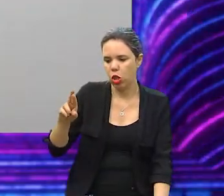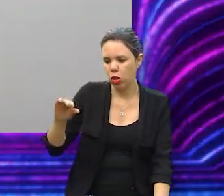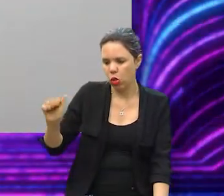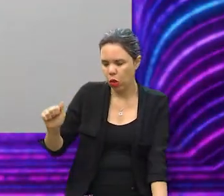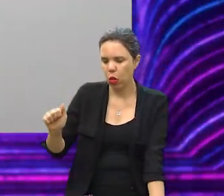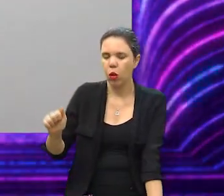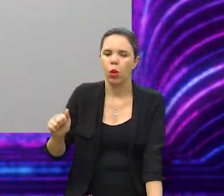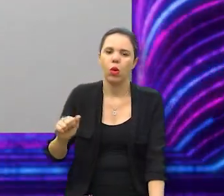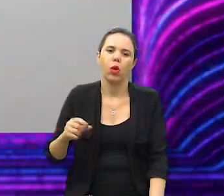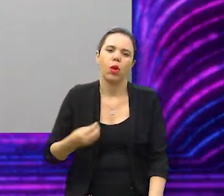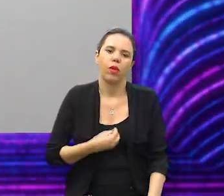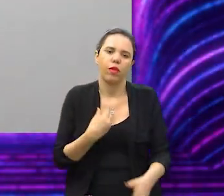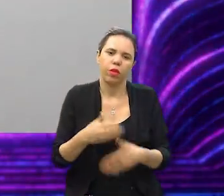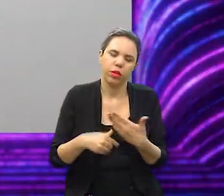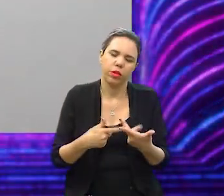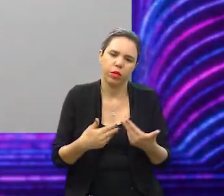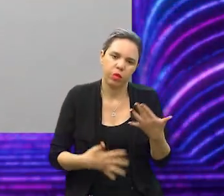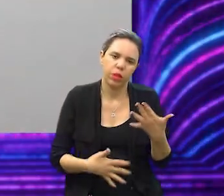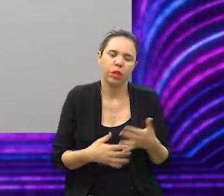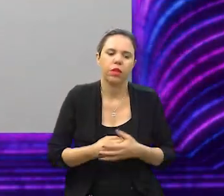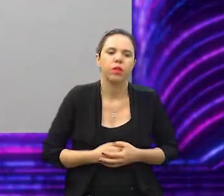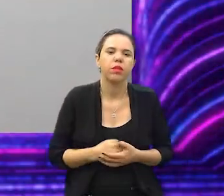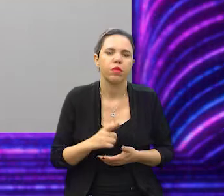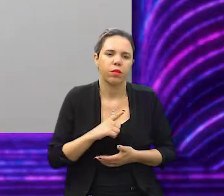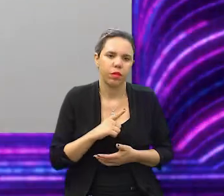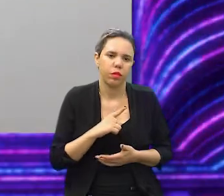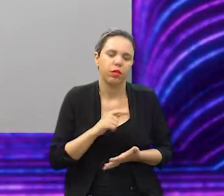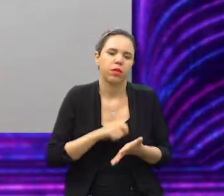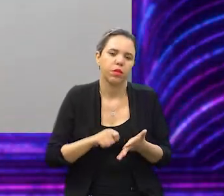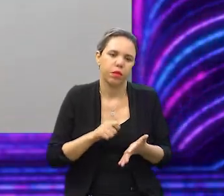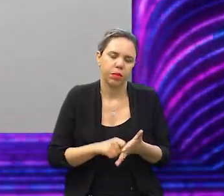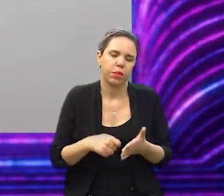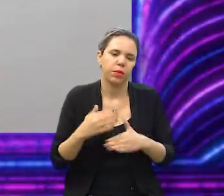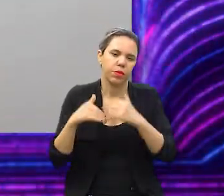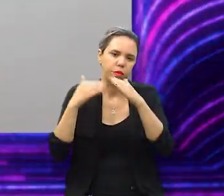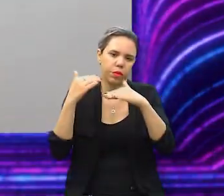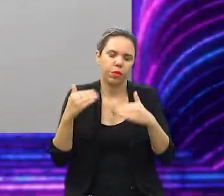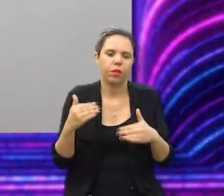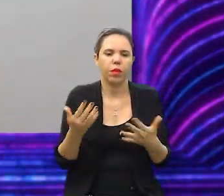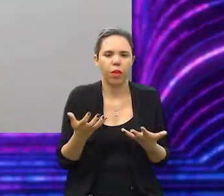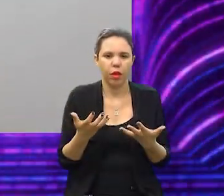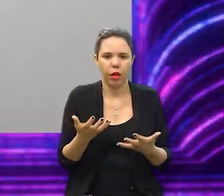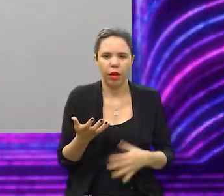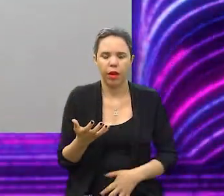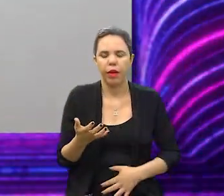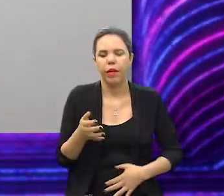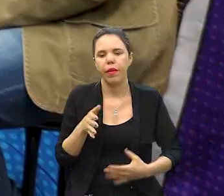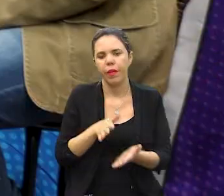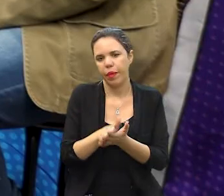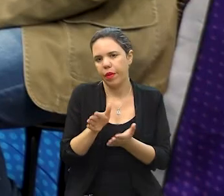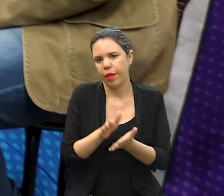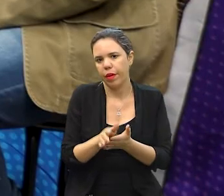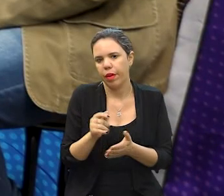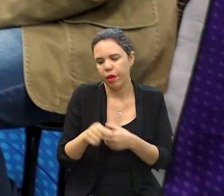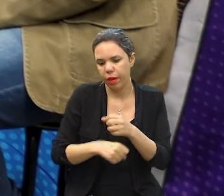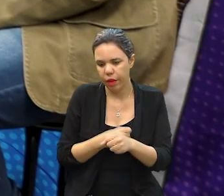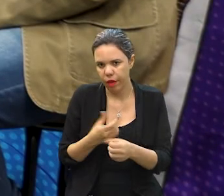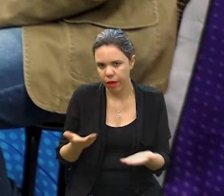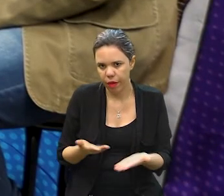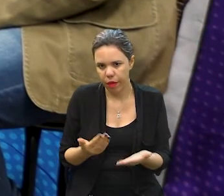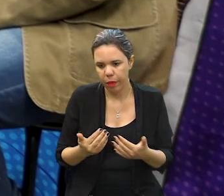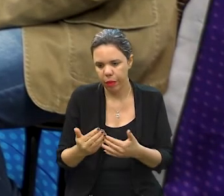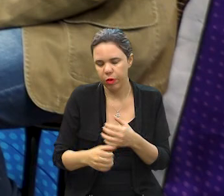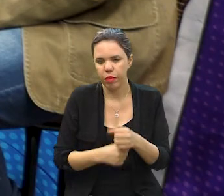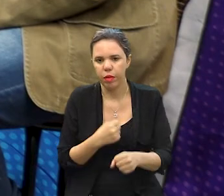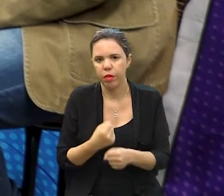universo cotidiano. Então tem bastante material que eu estou escrevendo, que eu estou desenvolvendo e pretendo publicar ainda esse ano ou no ano que